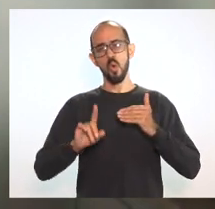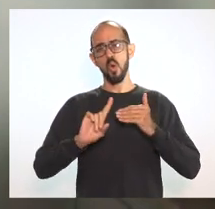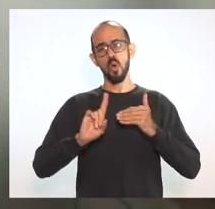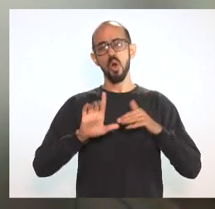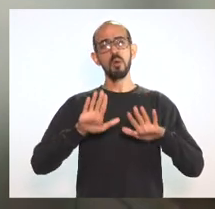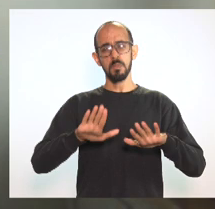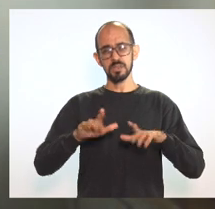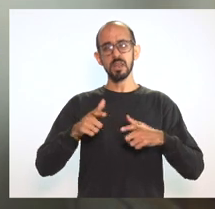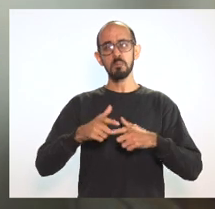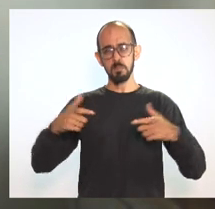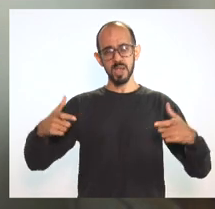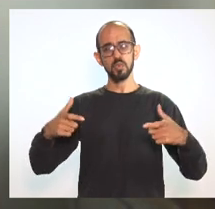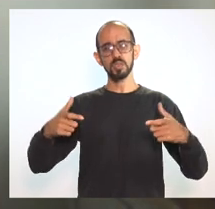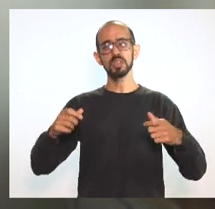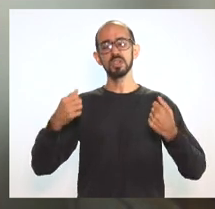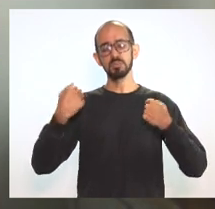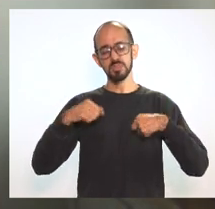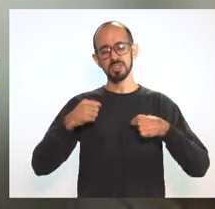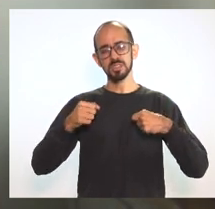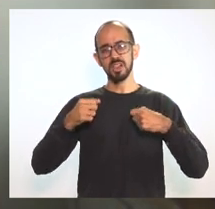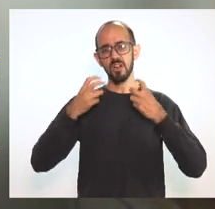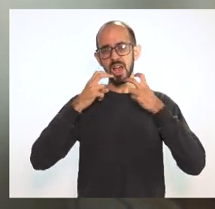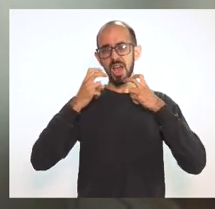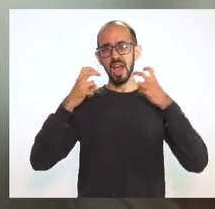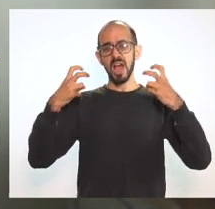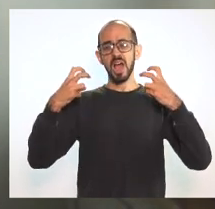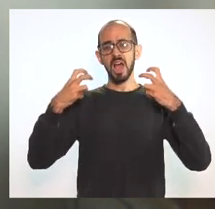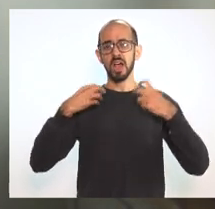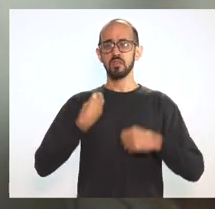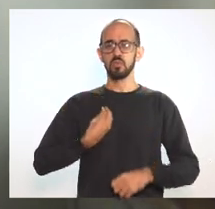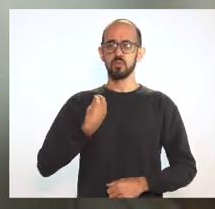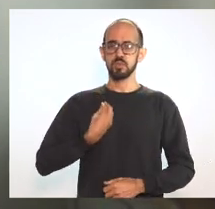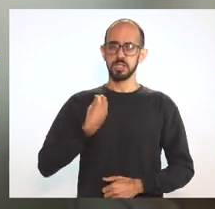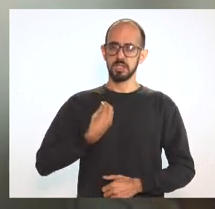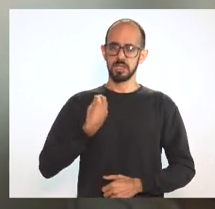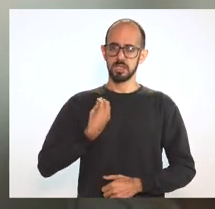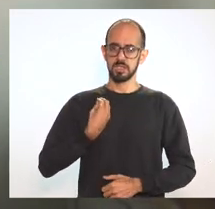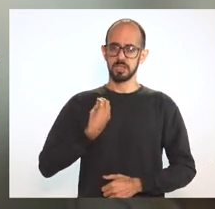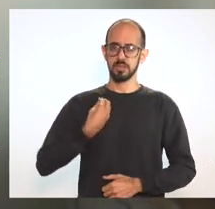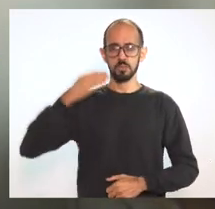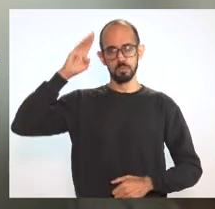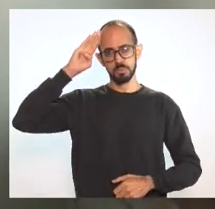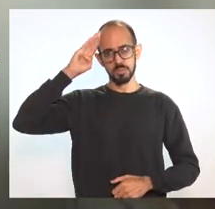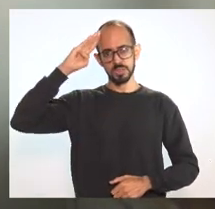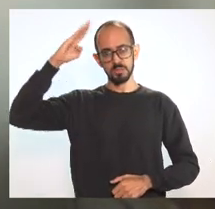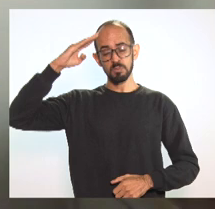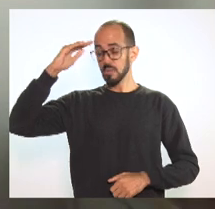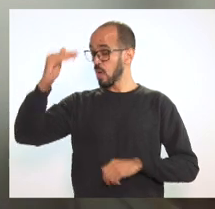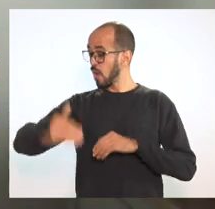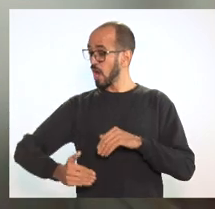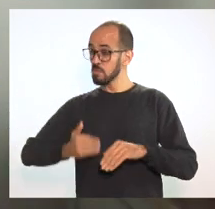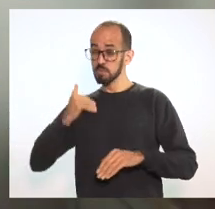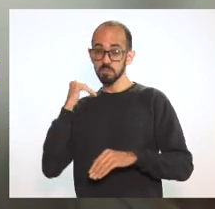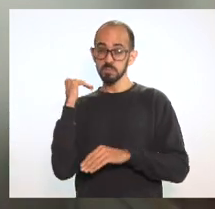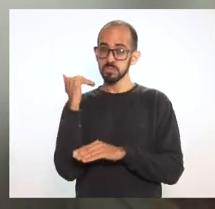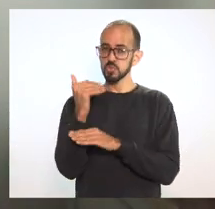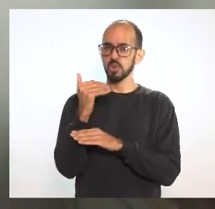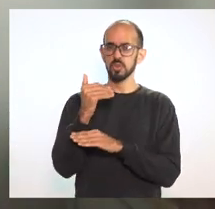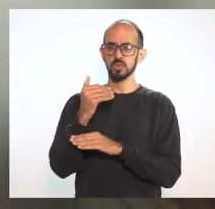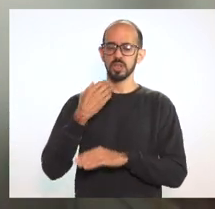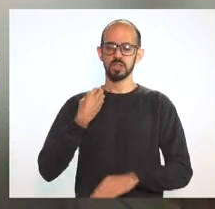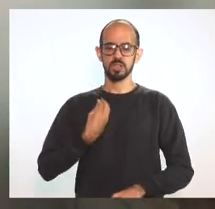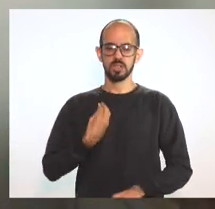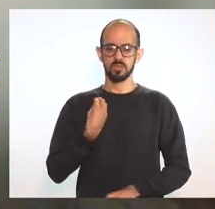das vozes, clamassem pela vida, pela prioridade absoluta de se